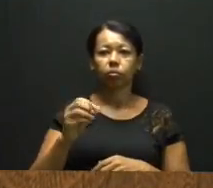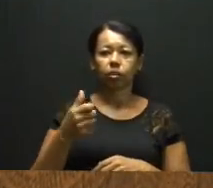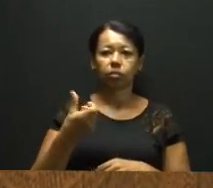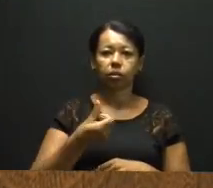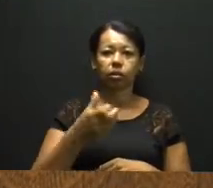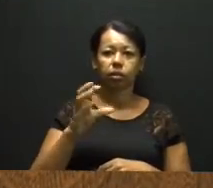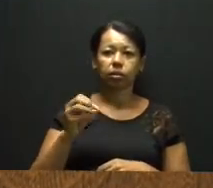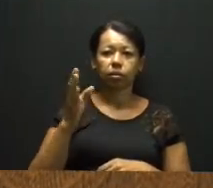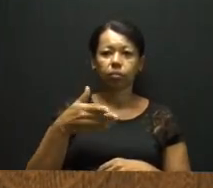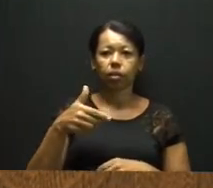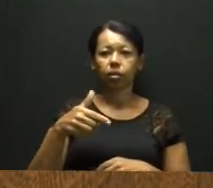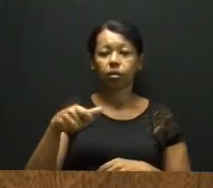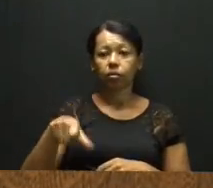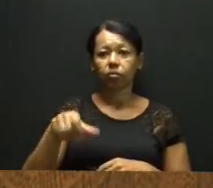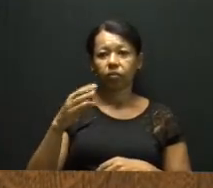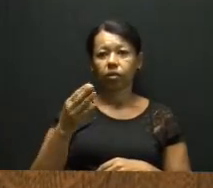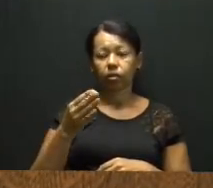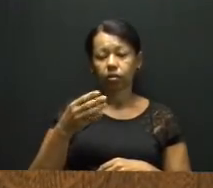2060/92,